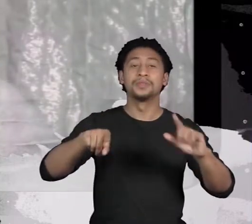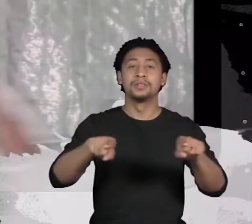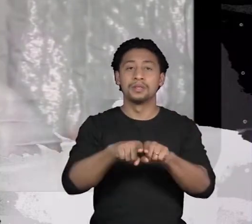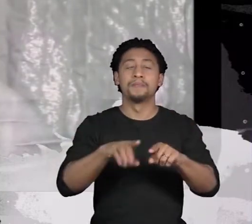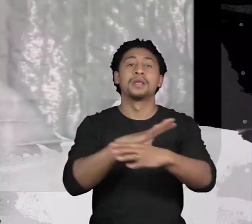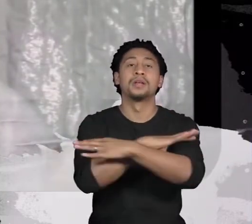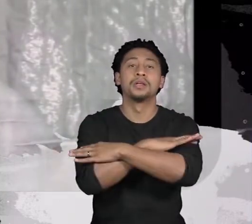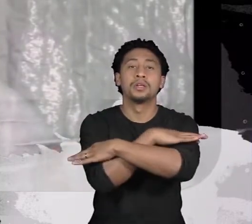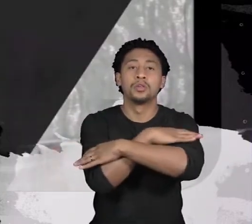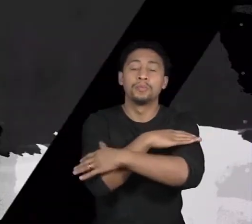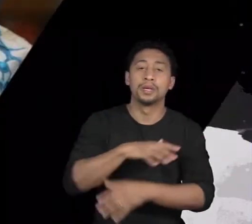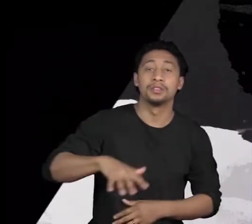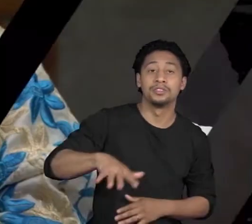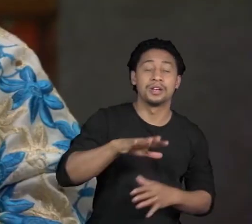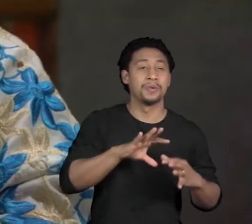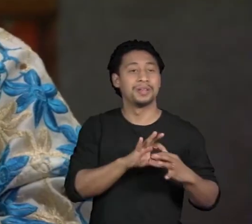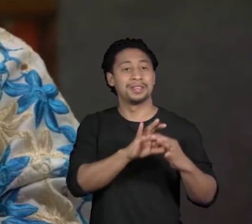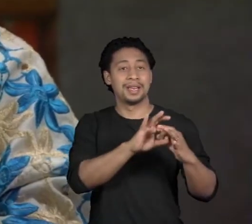religião.